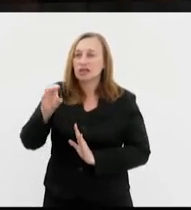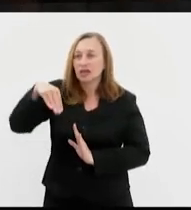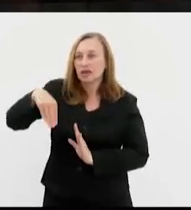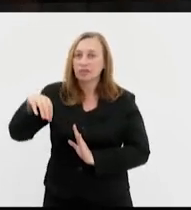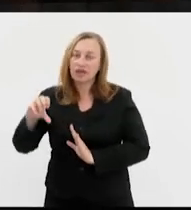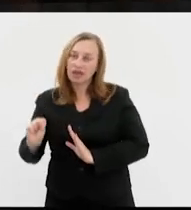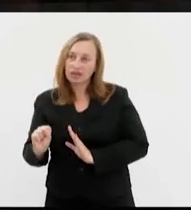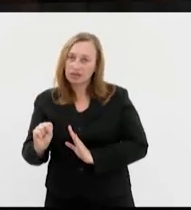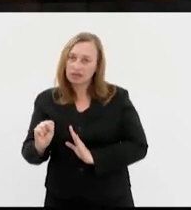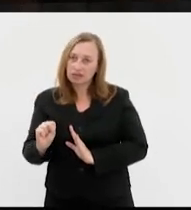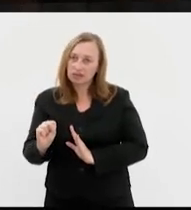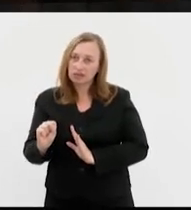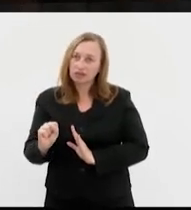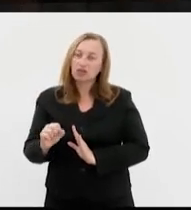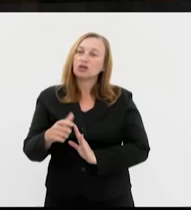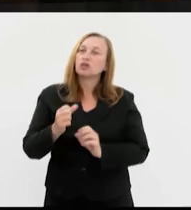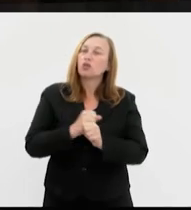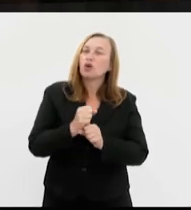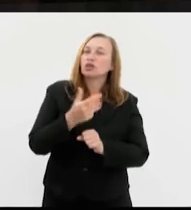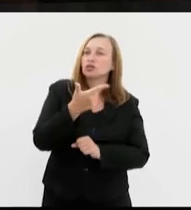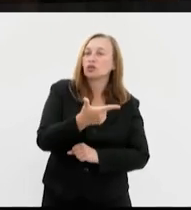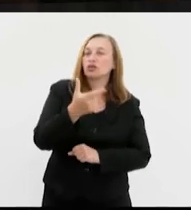definitivamente em